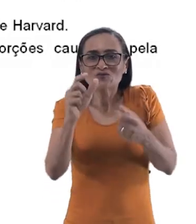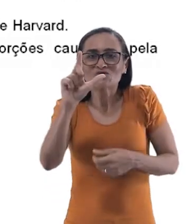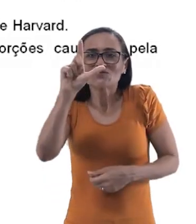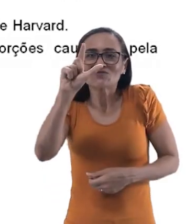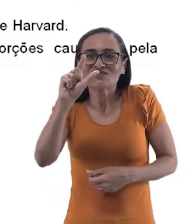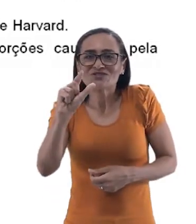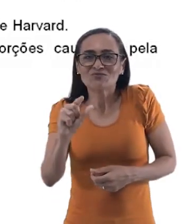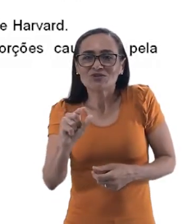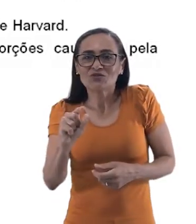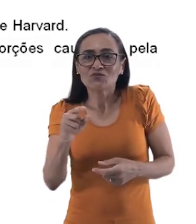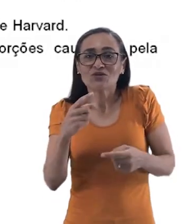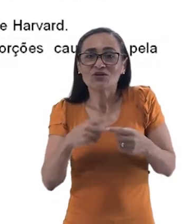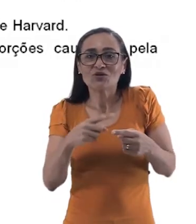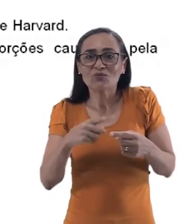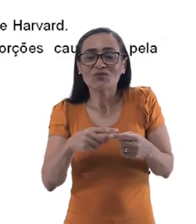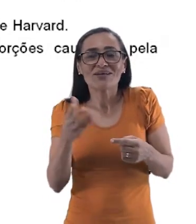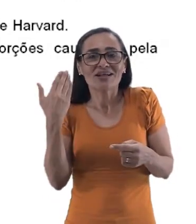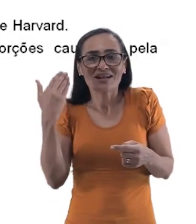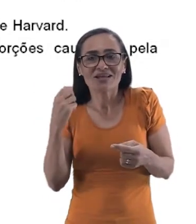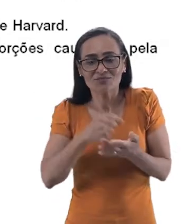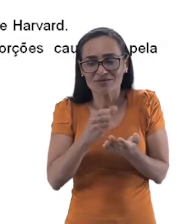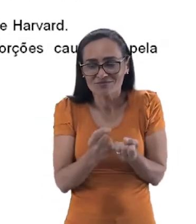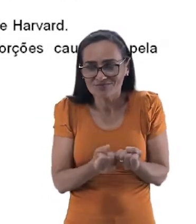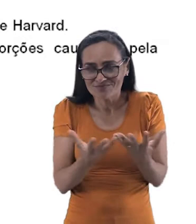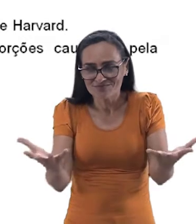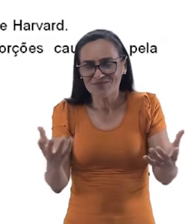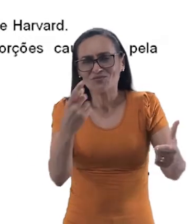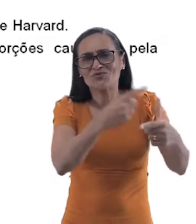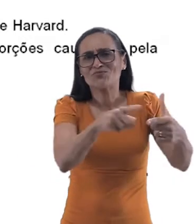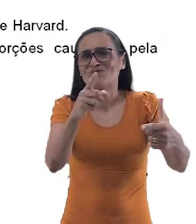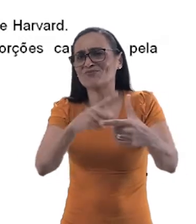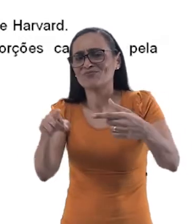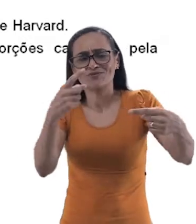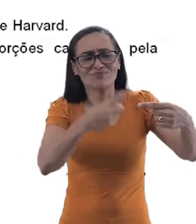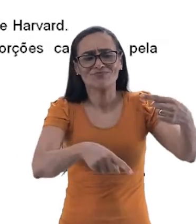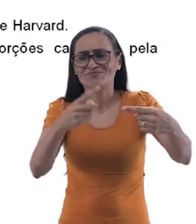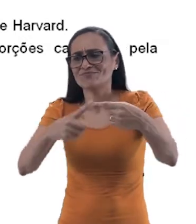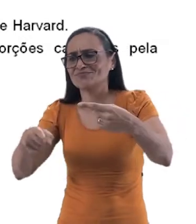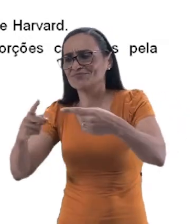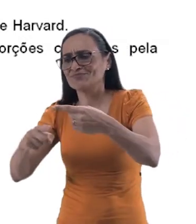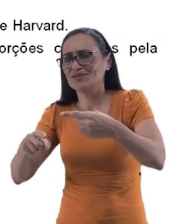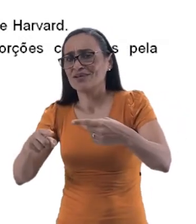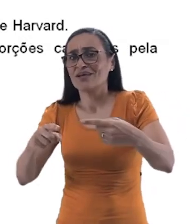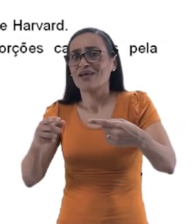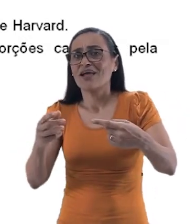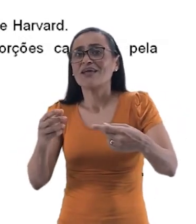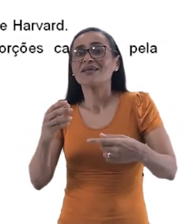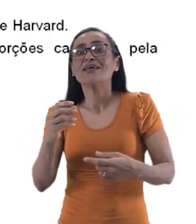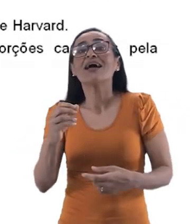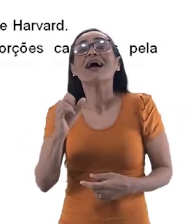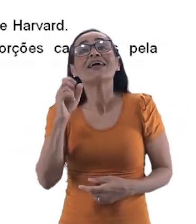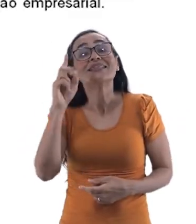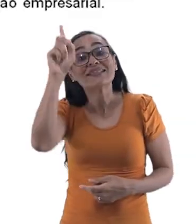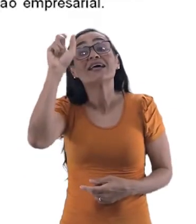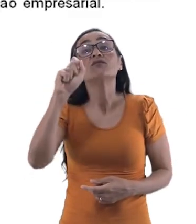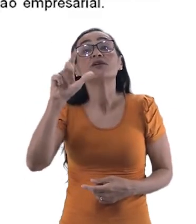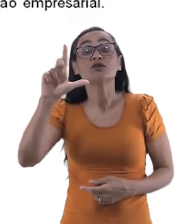reduzir as distorções causadas por aquela arbitrariedade dos rateios dos custos indiretos pelos métodos tradicionais.